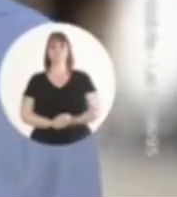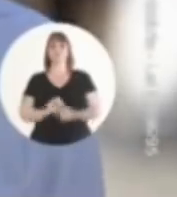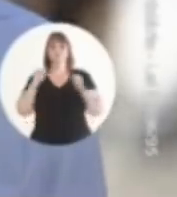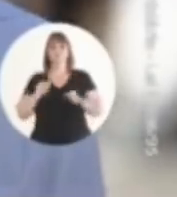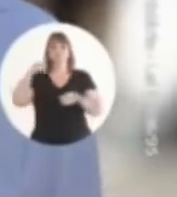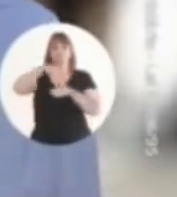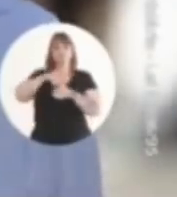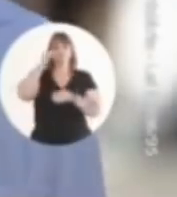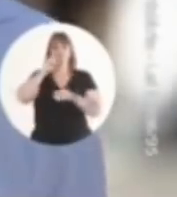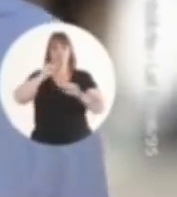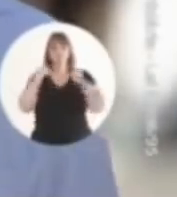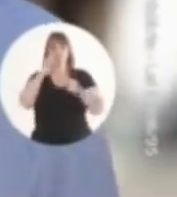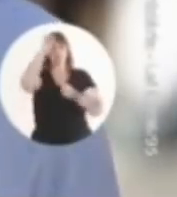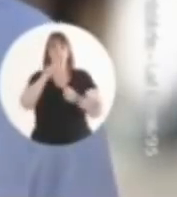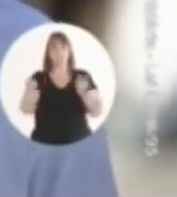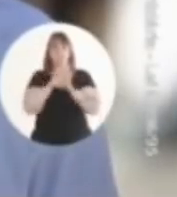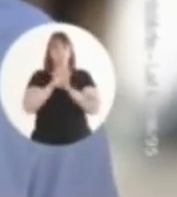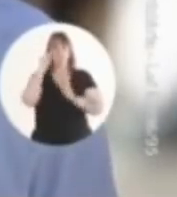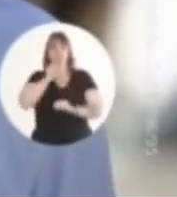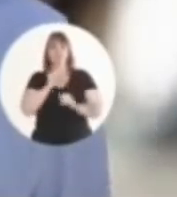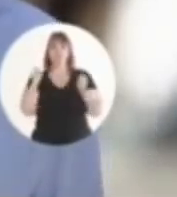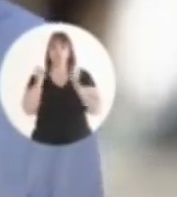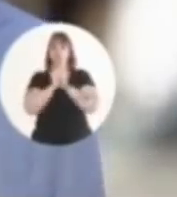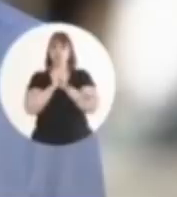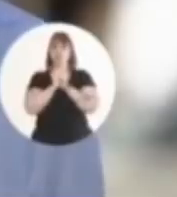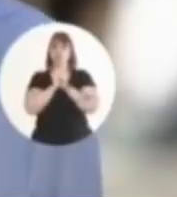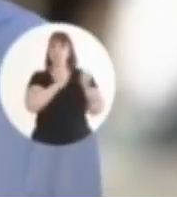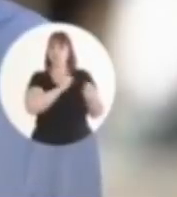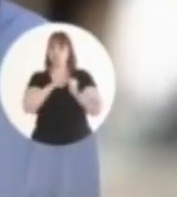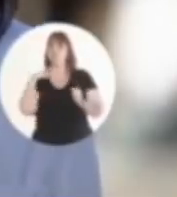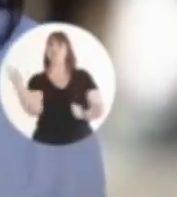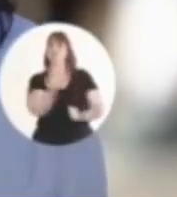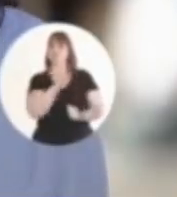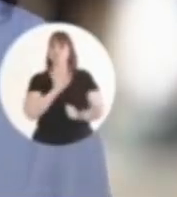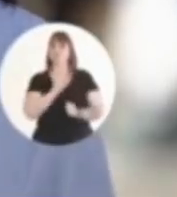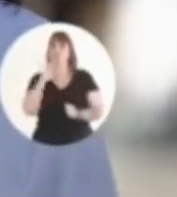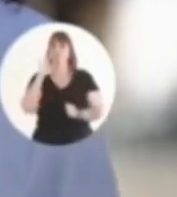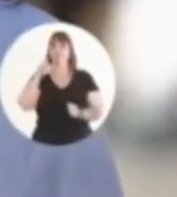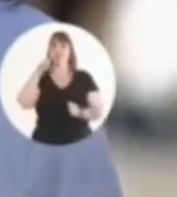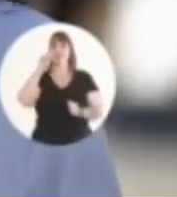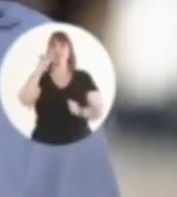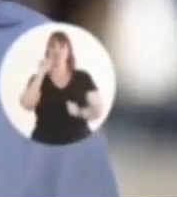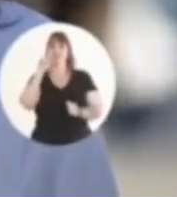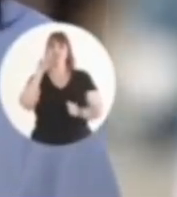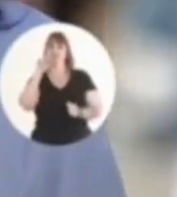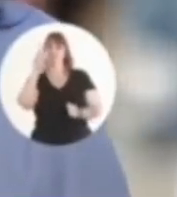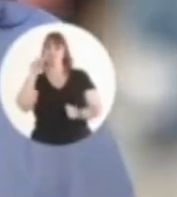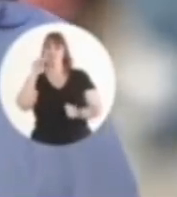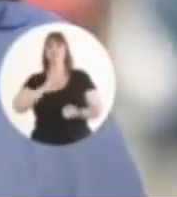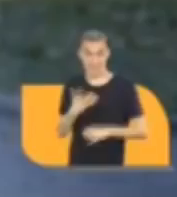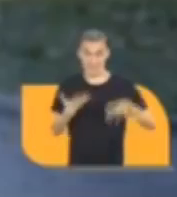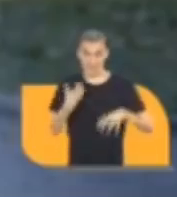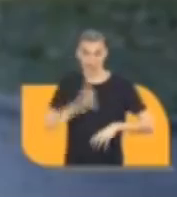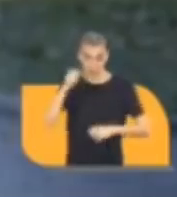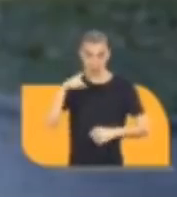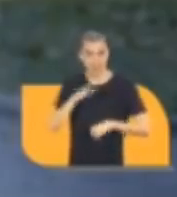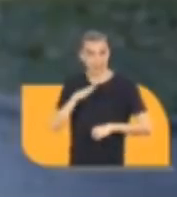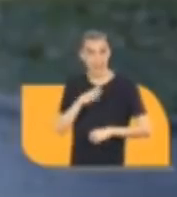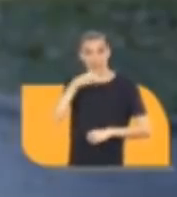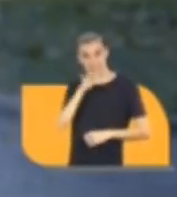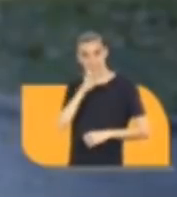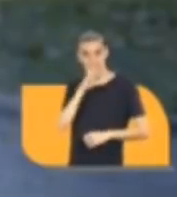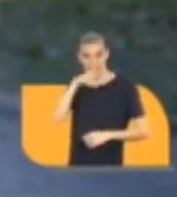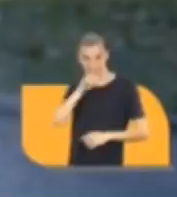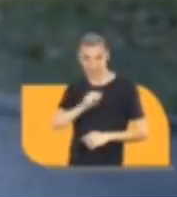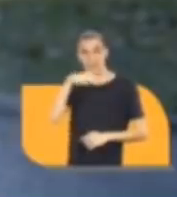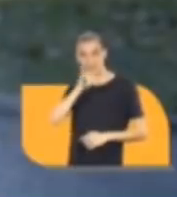Vote mulheres que defendem os direitos das mulheres. Juntas, somos poderosas. Fernanda, 5050. Por mais dias de sol na